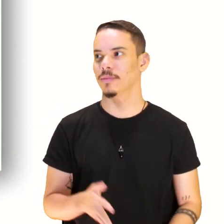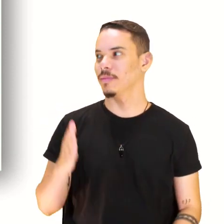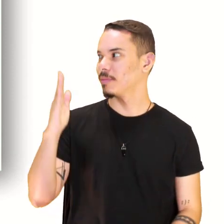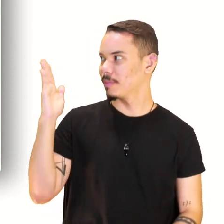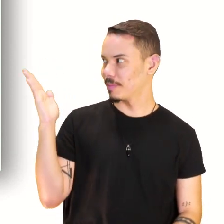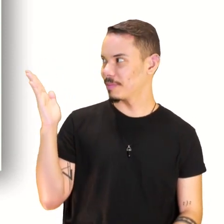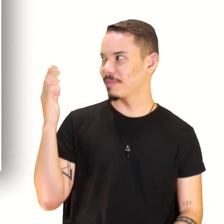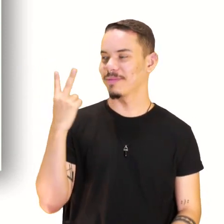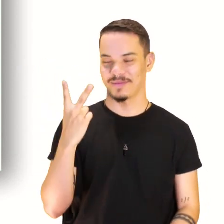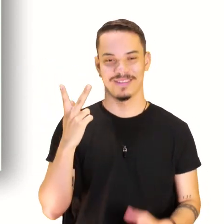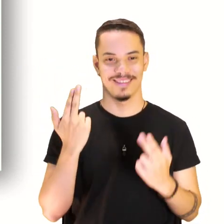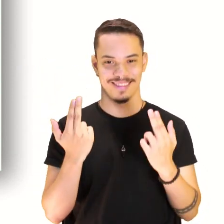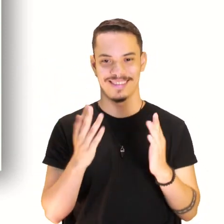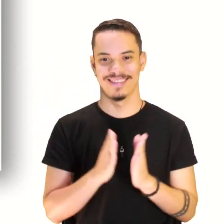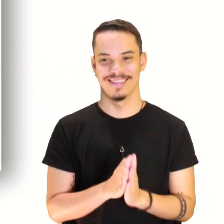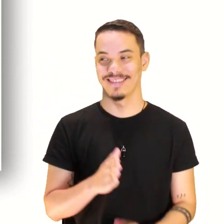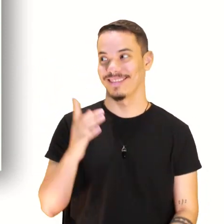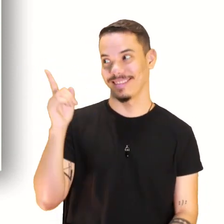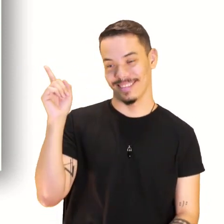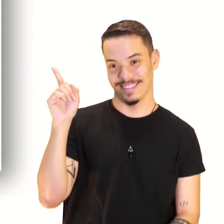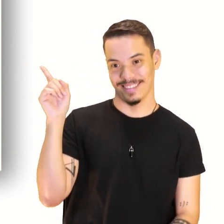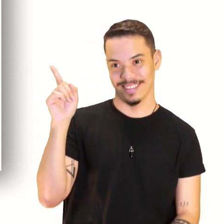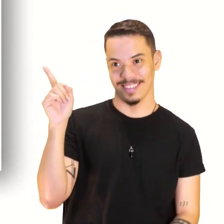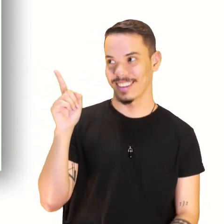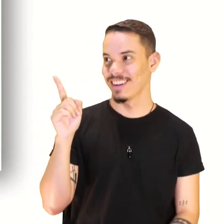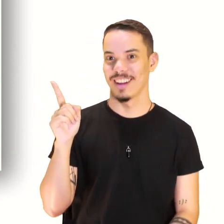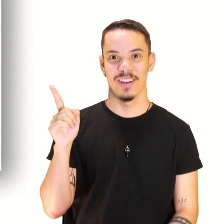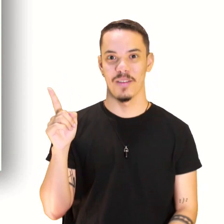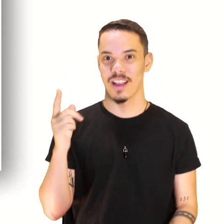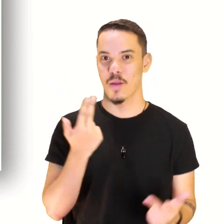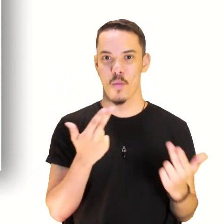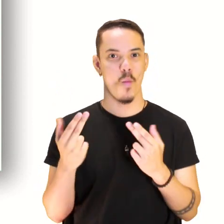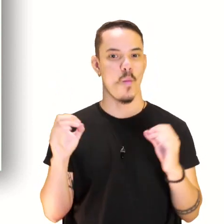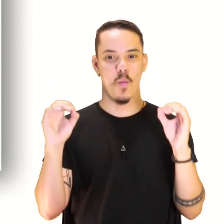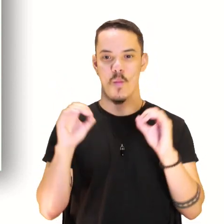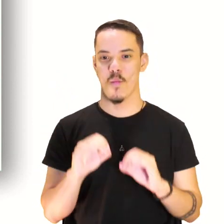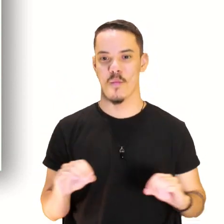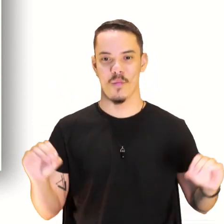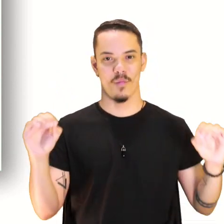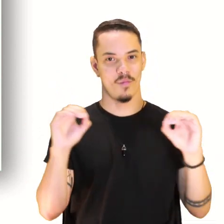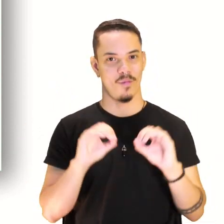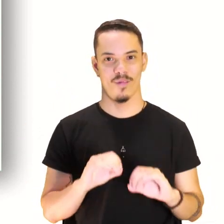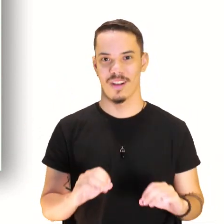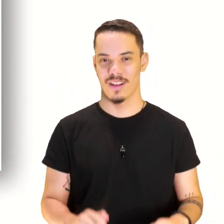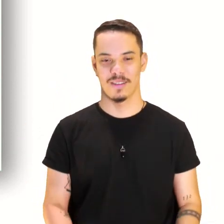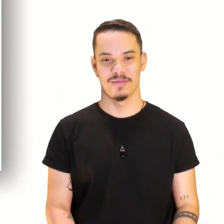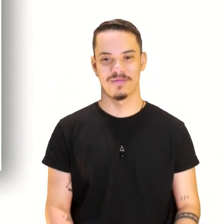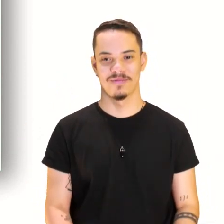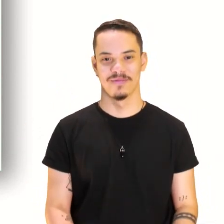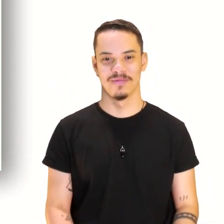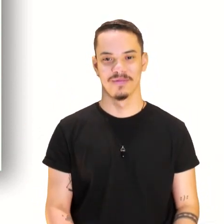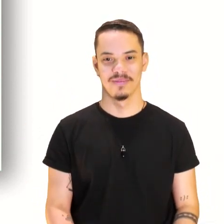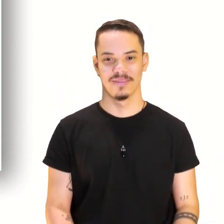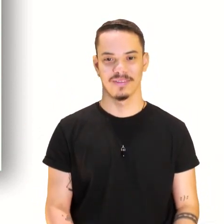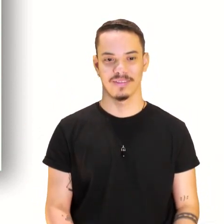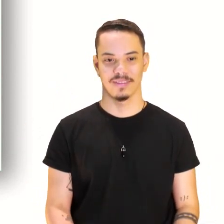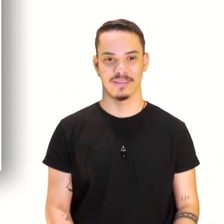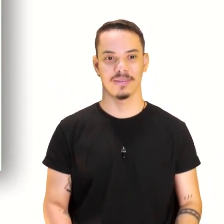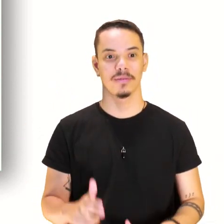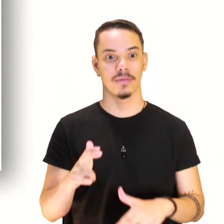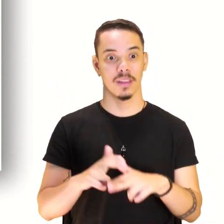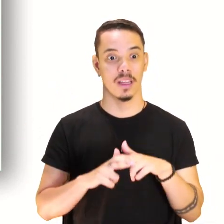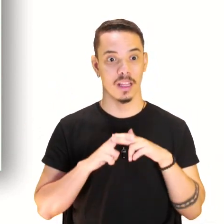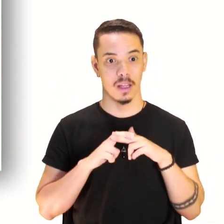lados iguais, escaleno, 0 lados iguais. 0 lados, adorei. 0 lados, gostei dessa. Então, equilátero, todo